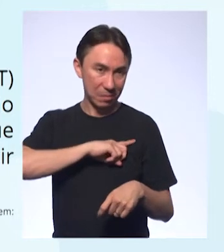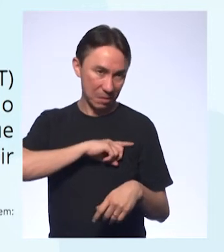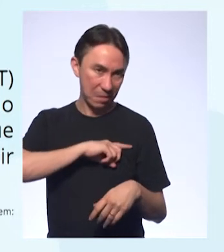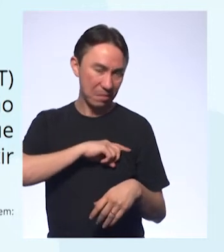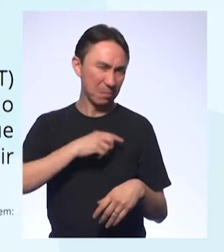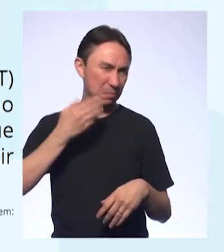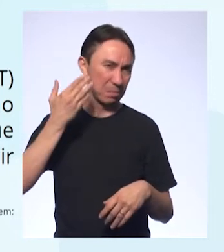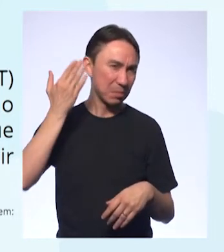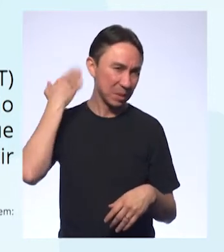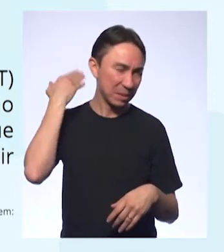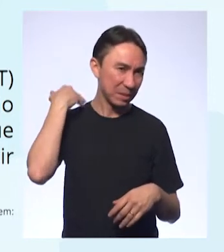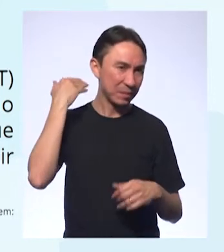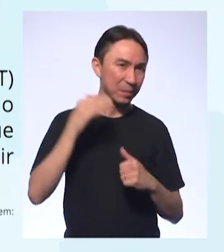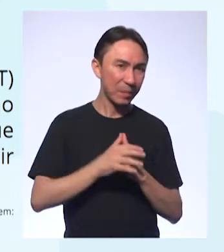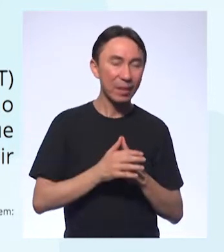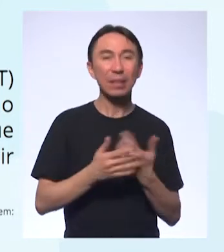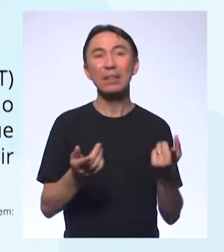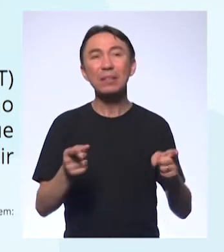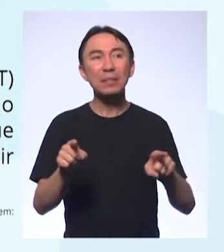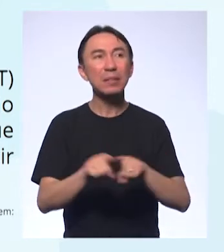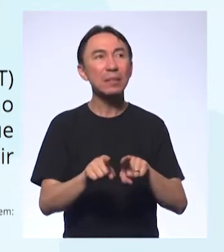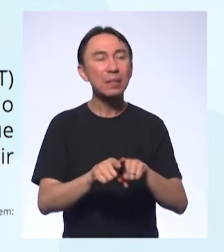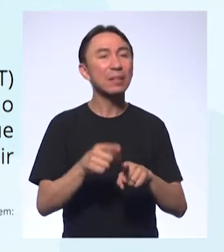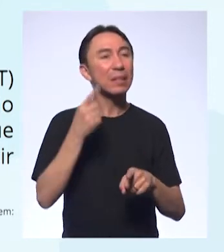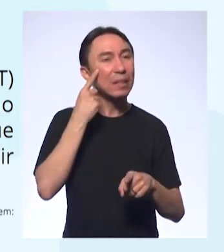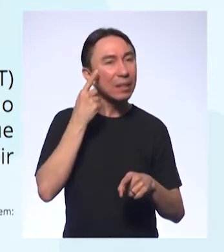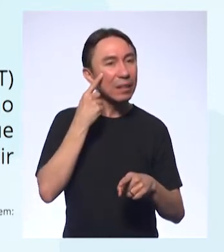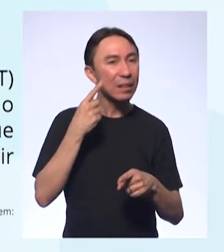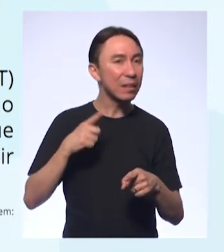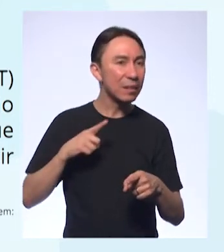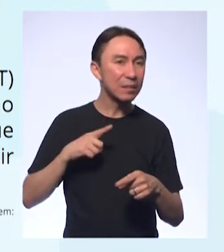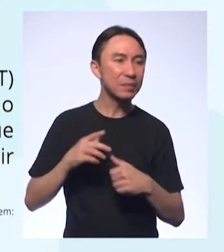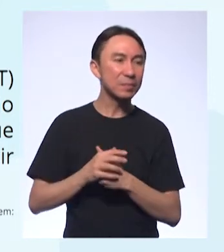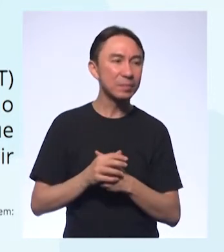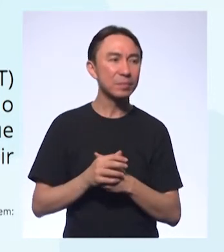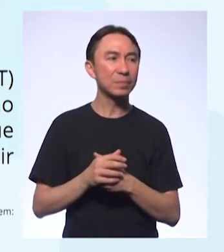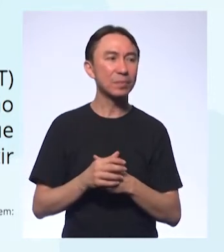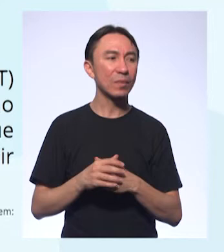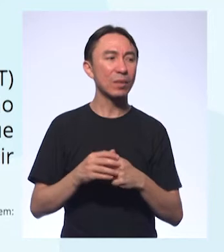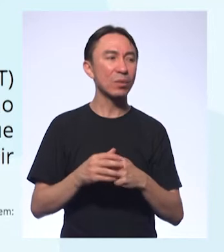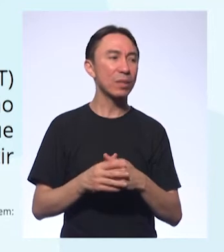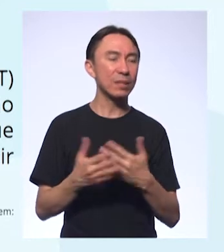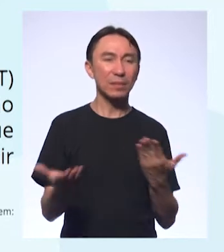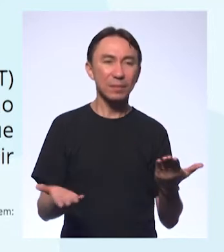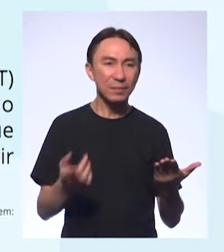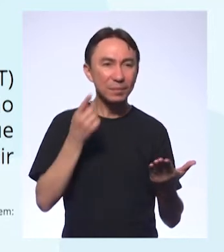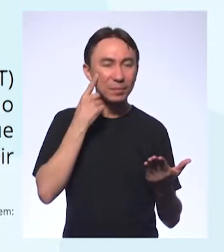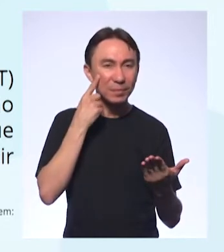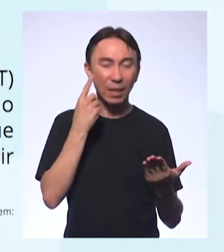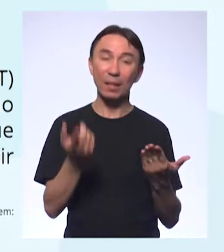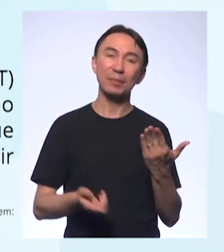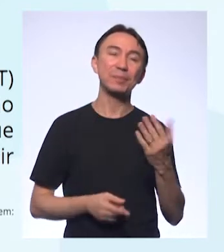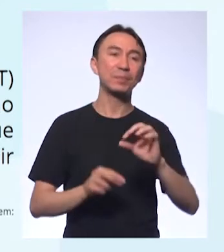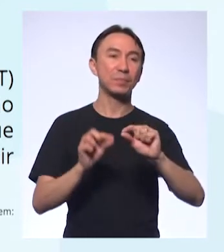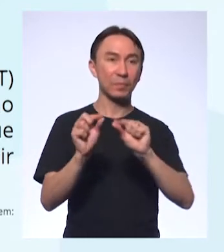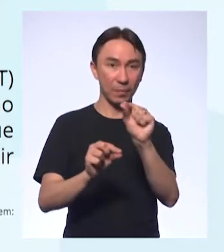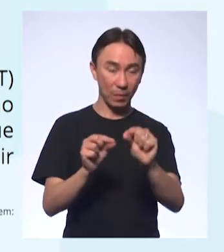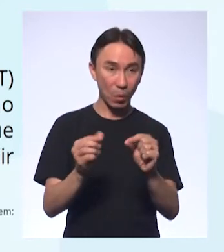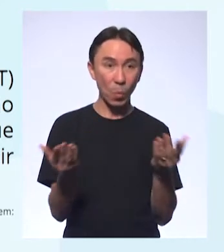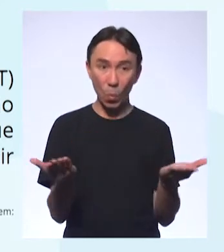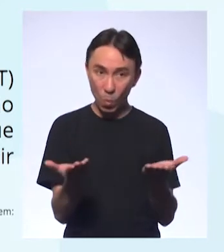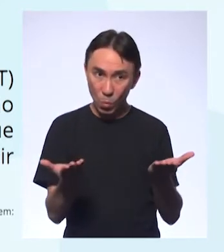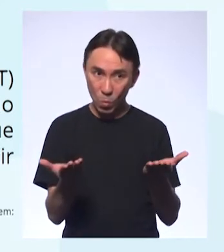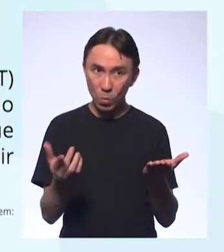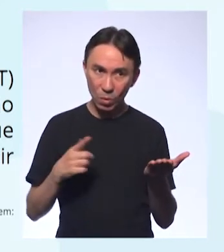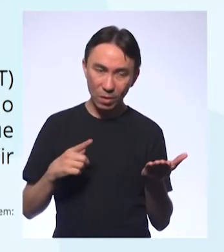própria preservativo, né? Que o nome antigamente a gente chamava de camisa de Vênus, né? Tá bom? Então vamos lá. E hoje a terminologia